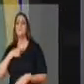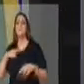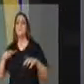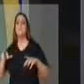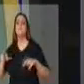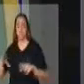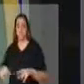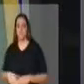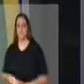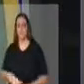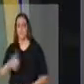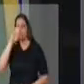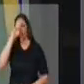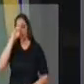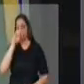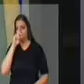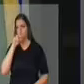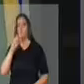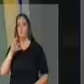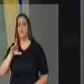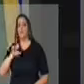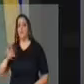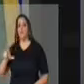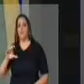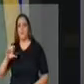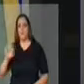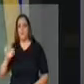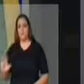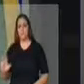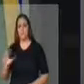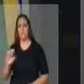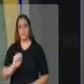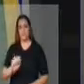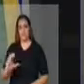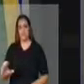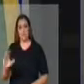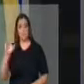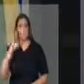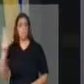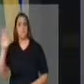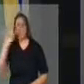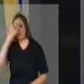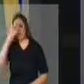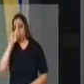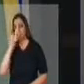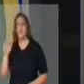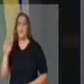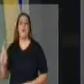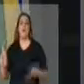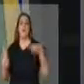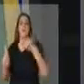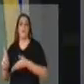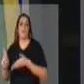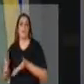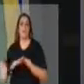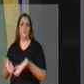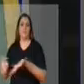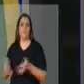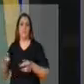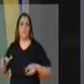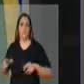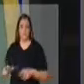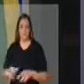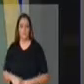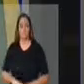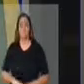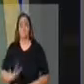do Oeste é o maior do Oeste catarinense, sendo referência, então, nos tratamentos de câncer. Há 6 anos,